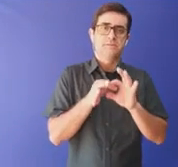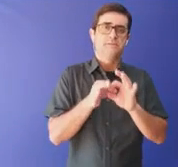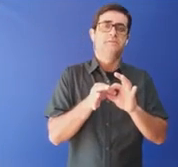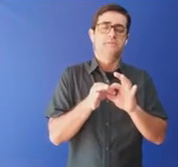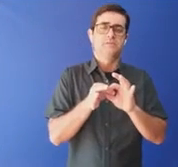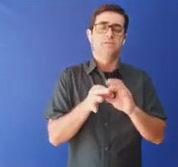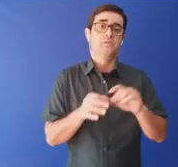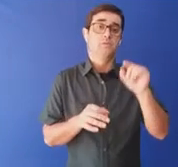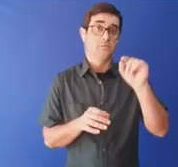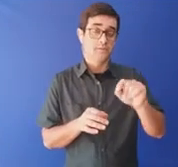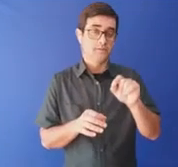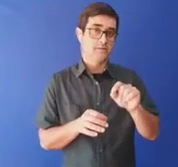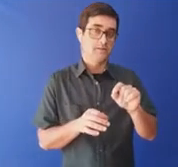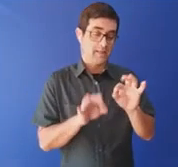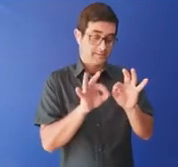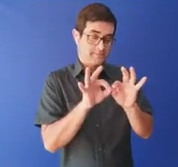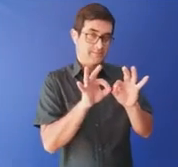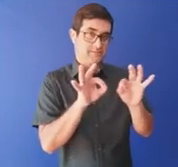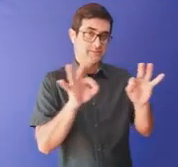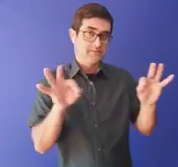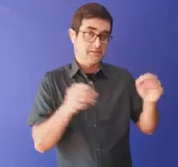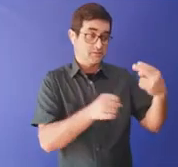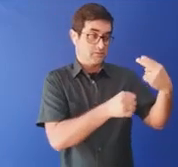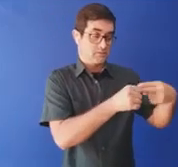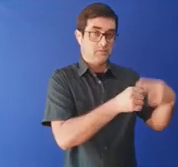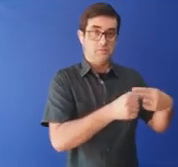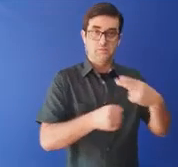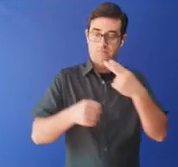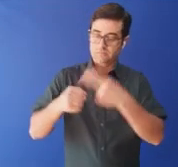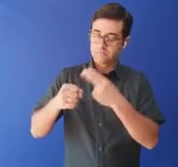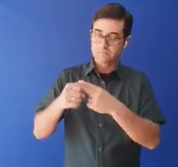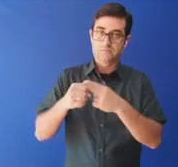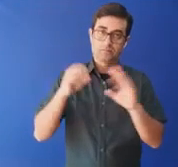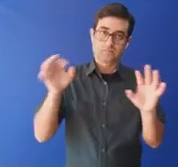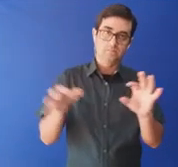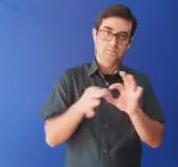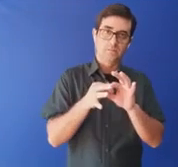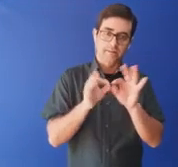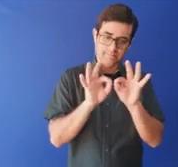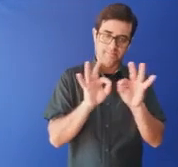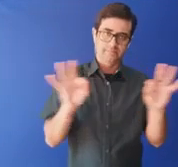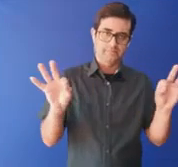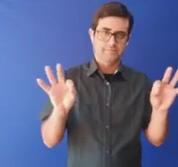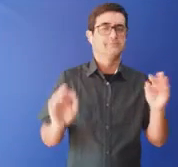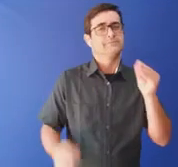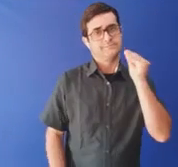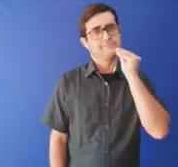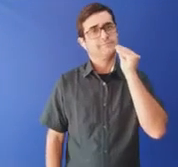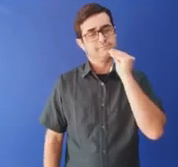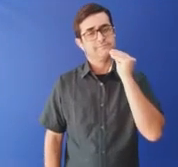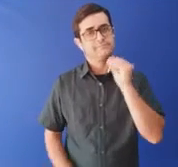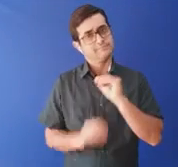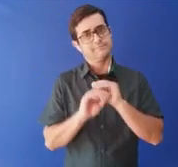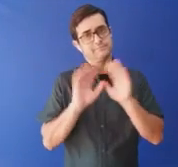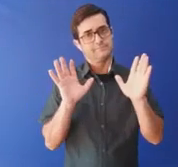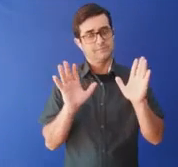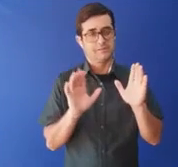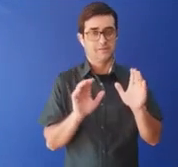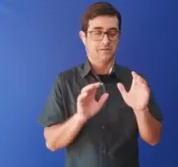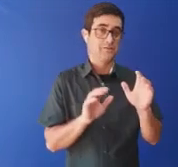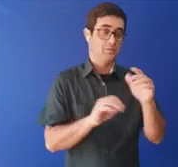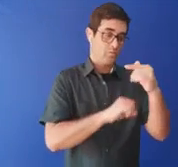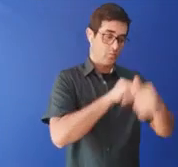ligação. O comprimento de ligação é a distância entre os dois núcleos ligados. Então, é bem óbvio isso, né? Um átomo